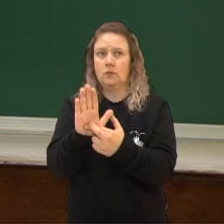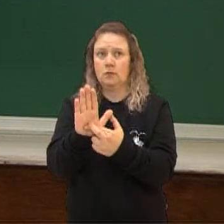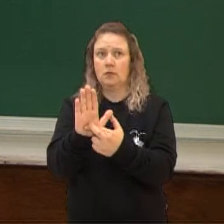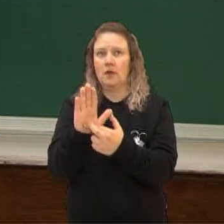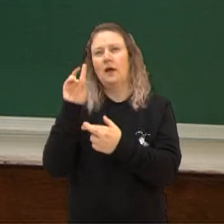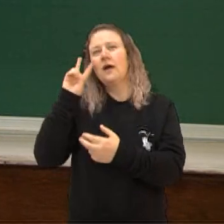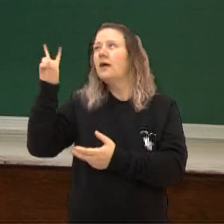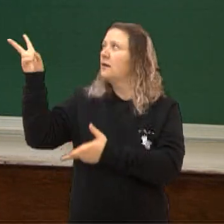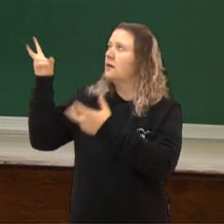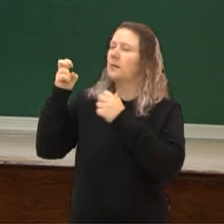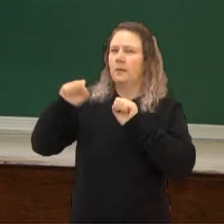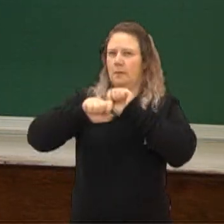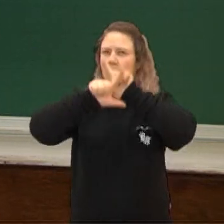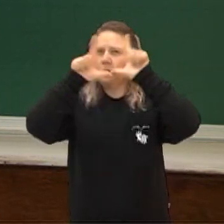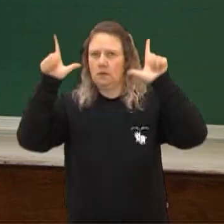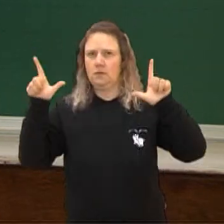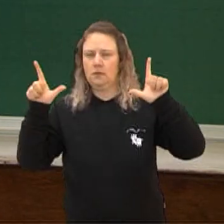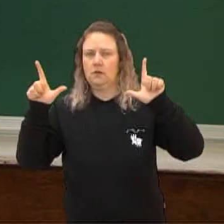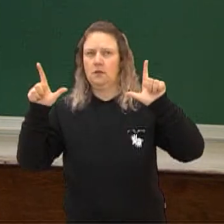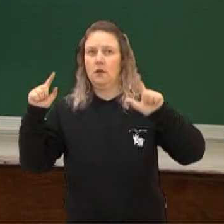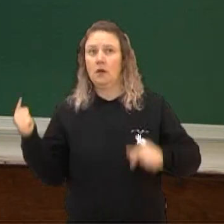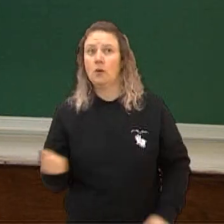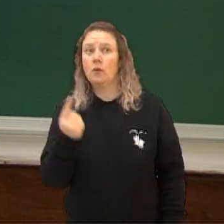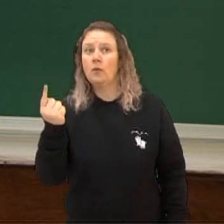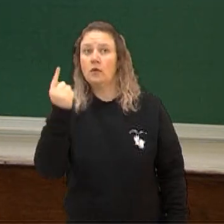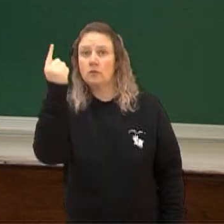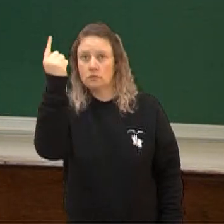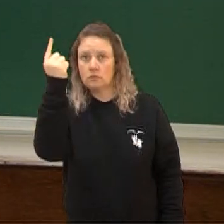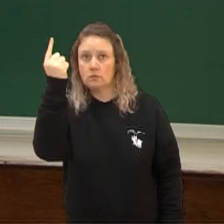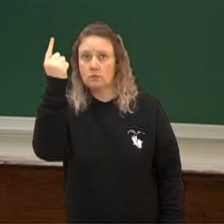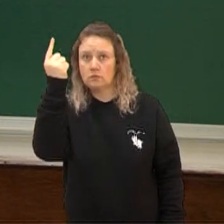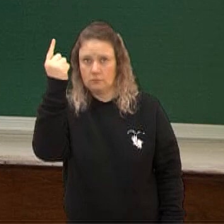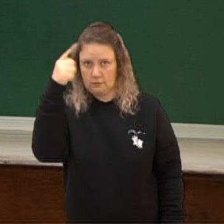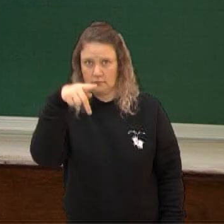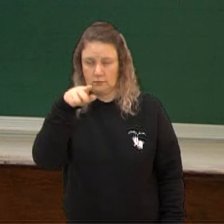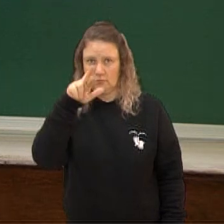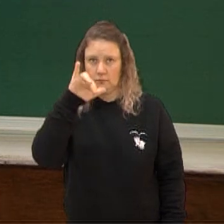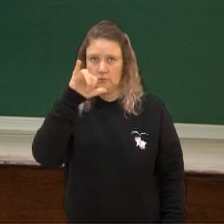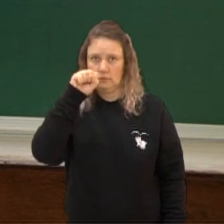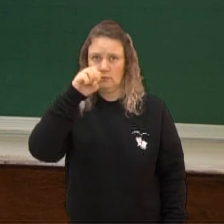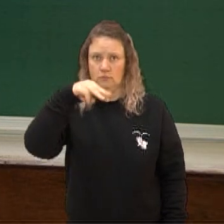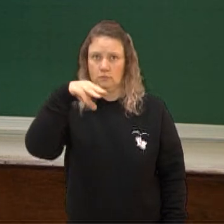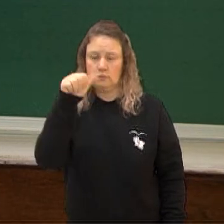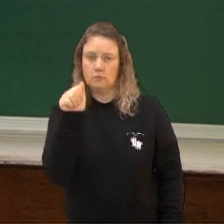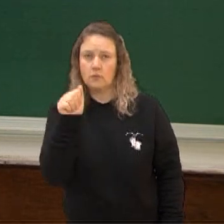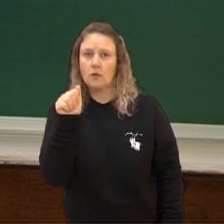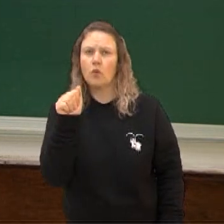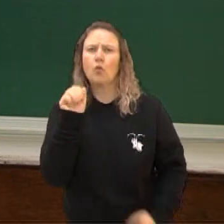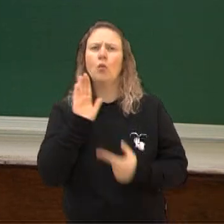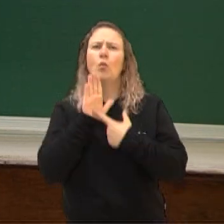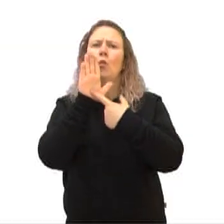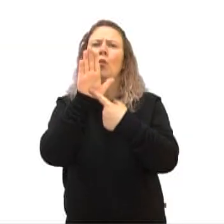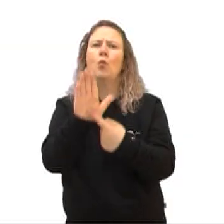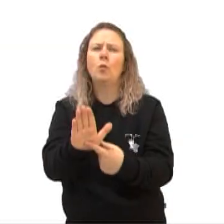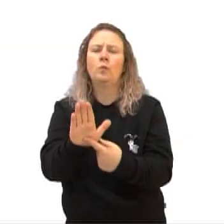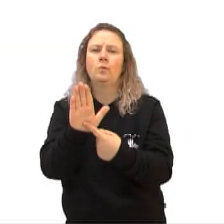mais clara. Olha a altura. A altura desse prisma paralelepípedo oblíquo está definida aqui,